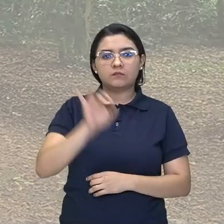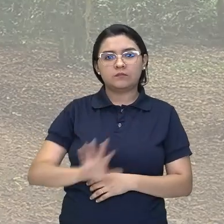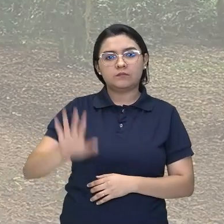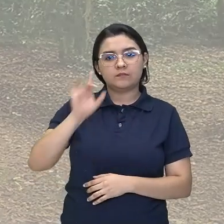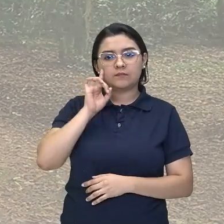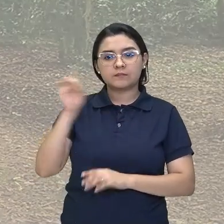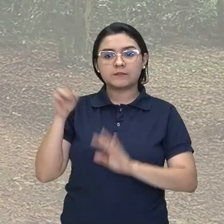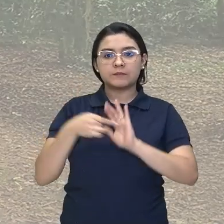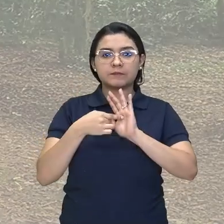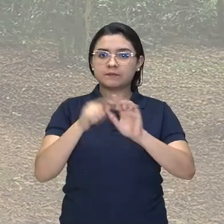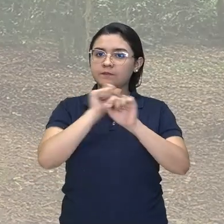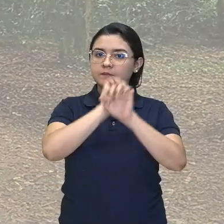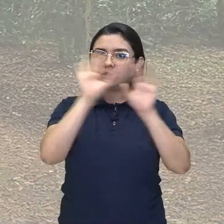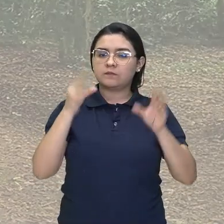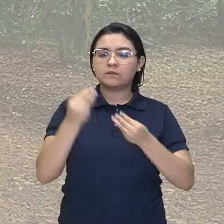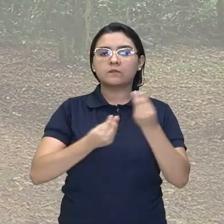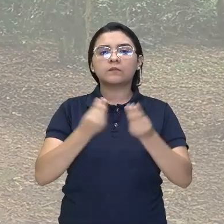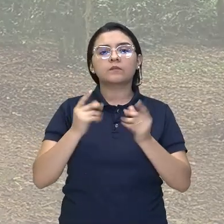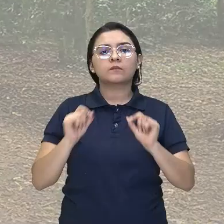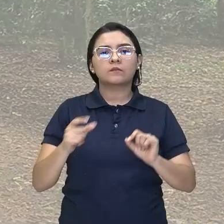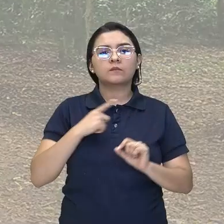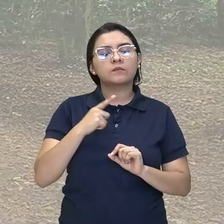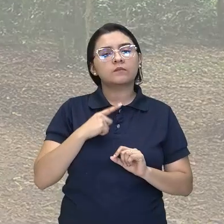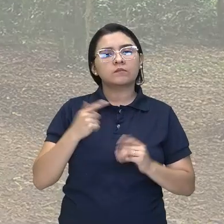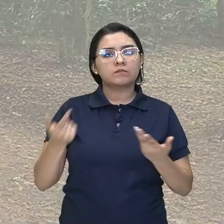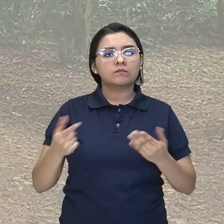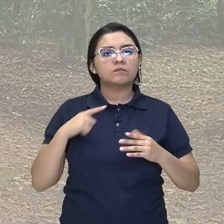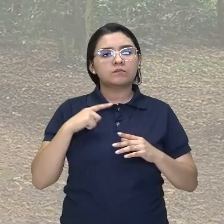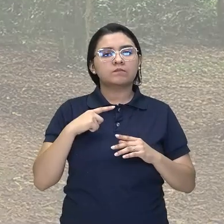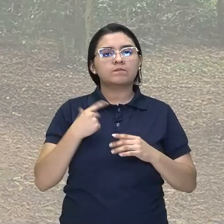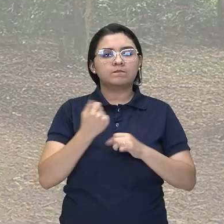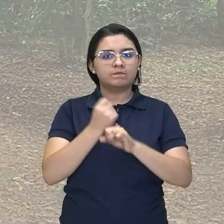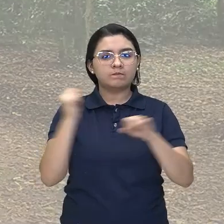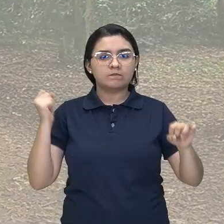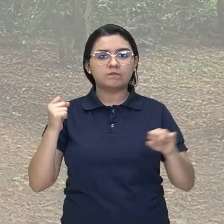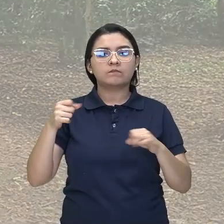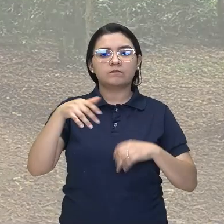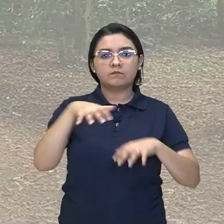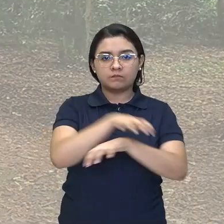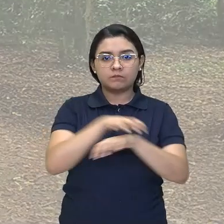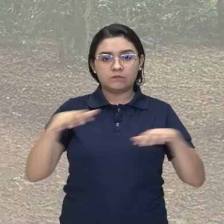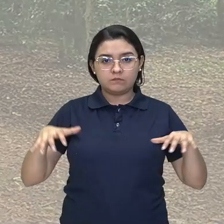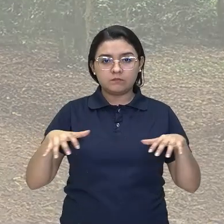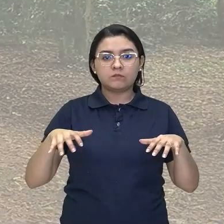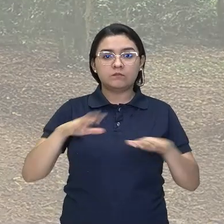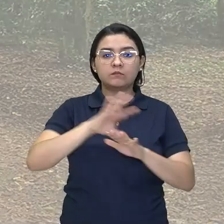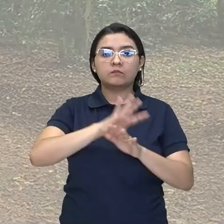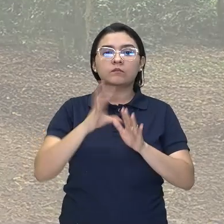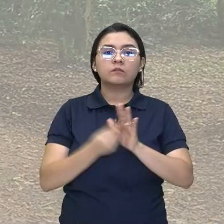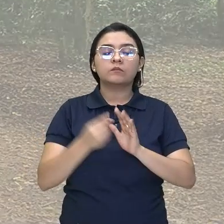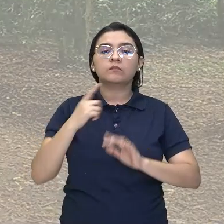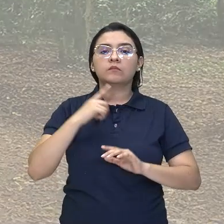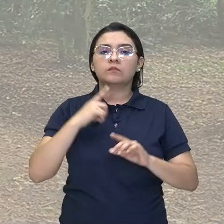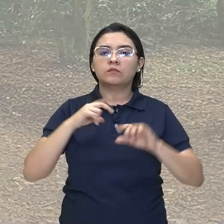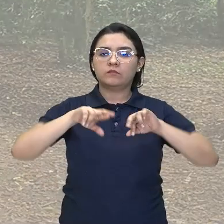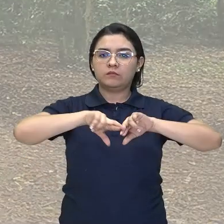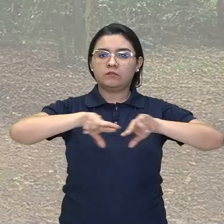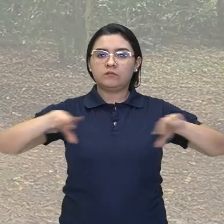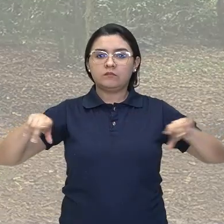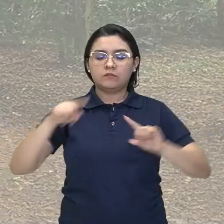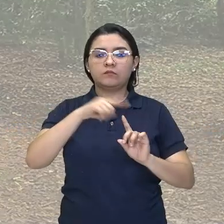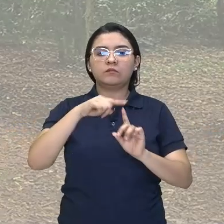já retrata um pouco dessa imensidão do nosso bioma, onde nós temos diversas